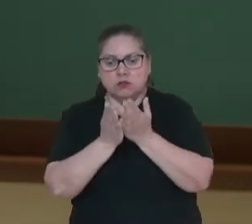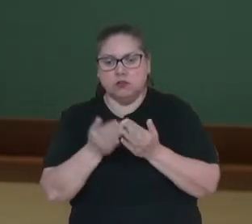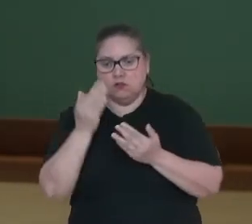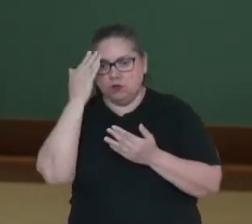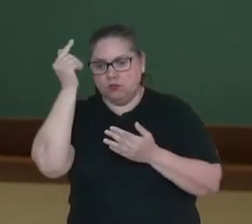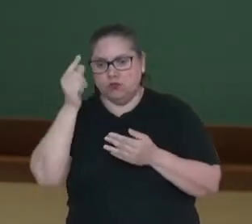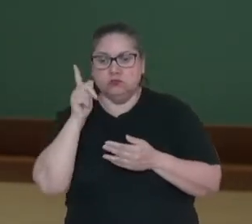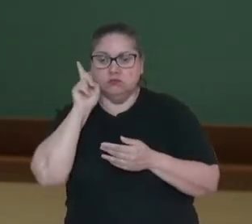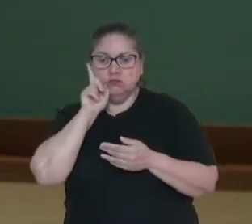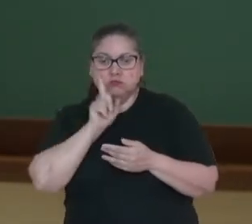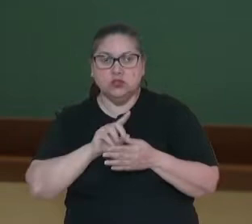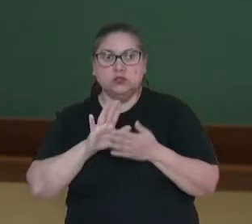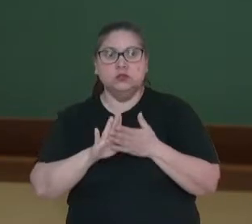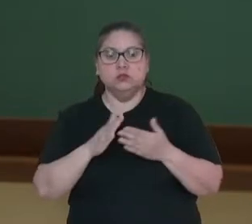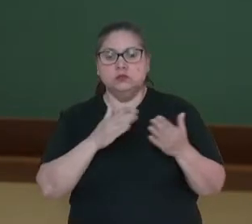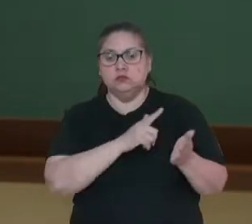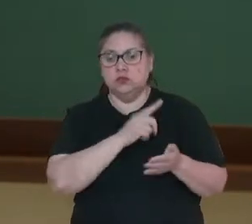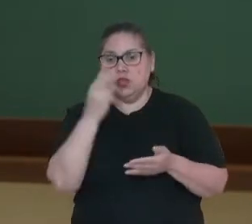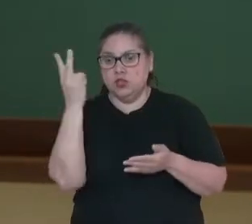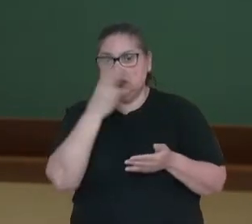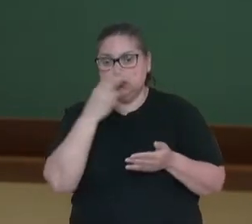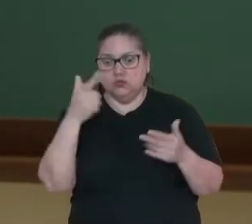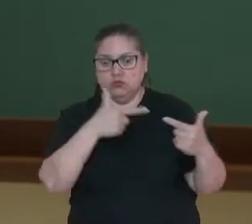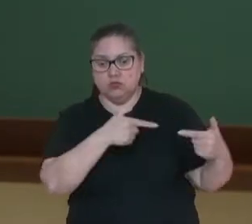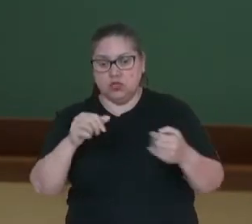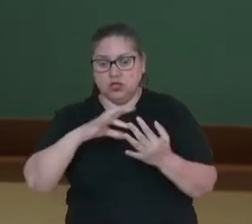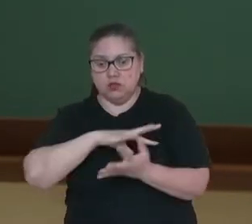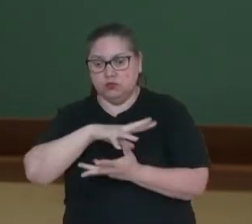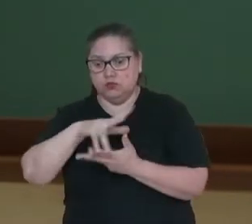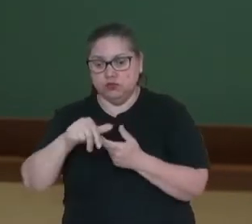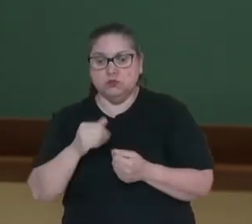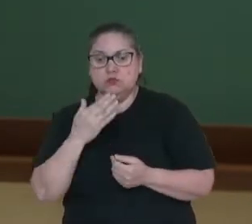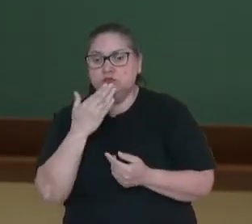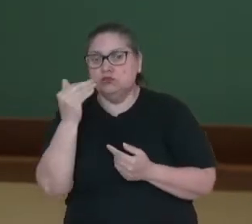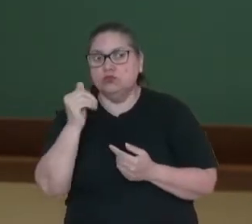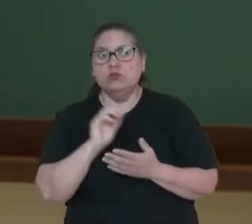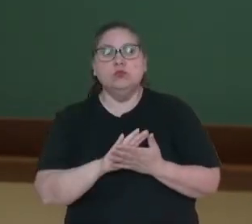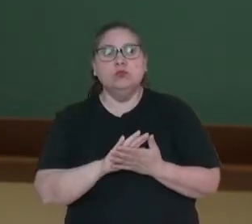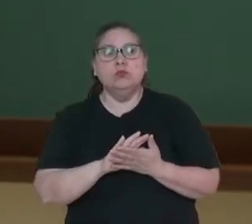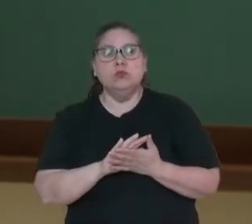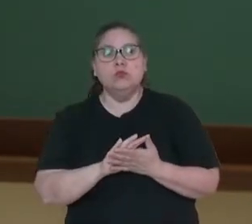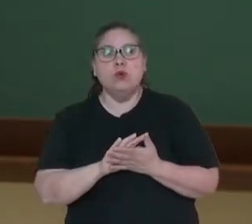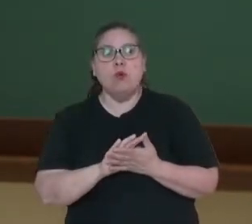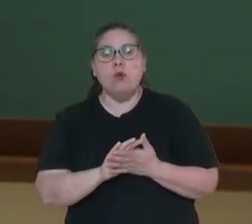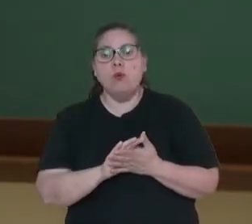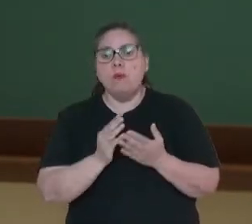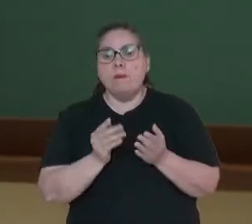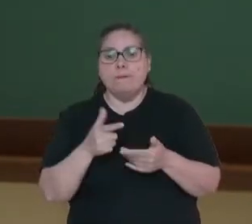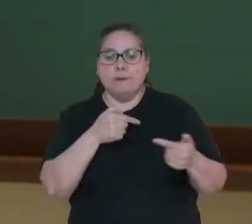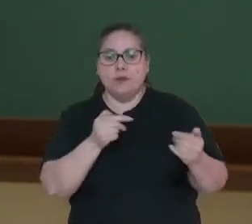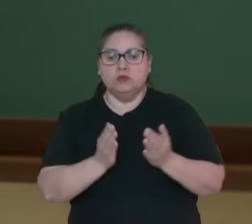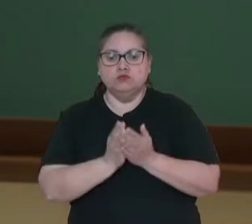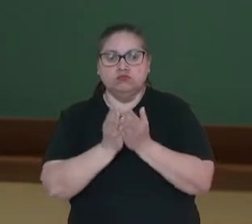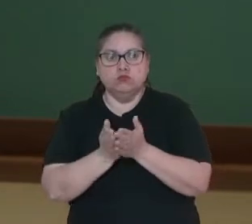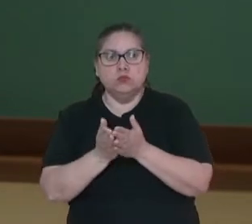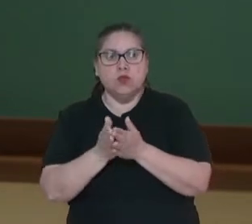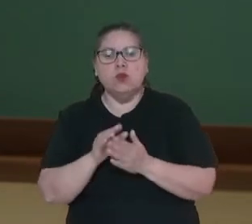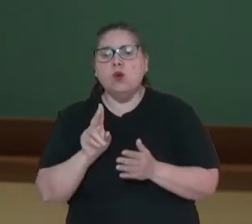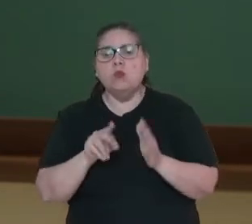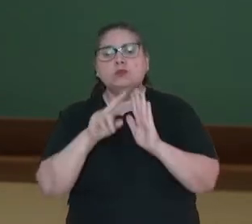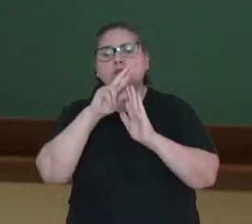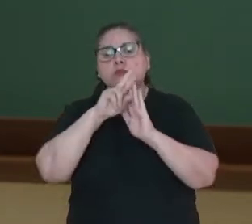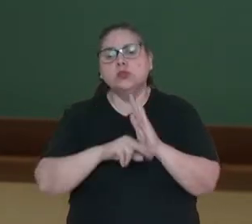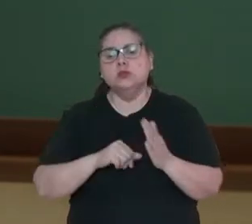nos Estados Unidos durante a Segunda Guerra Mundial e era chamado de Battleship. Quais são as